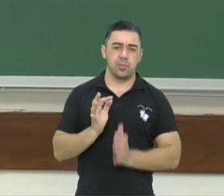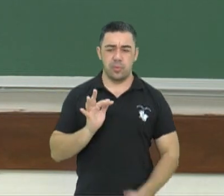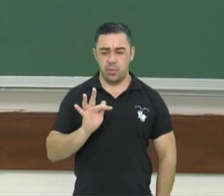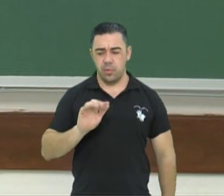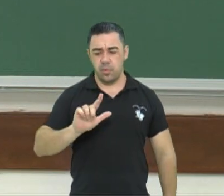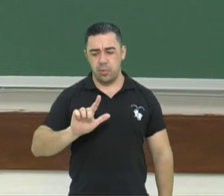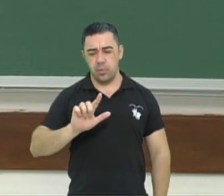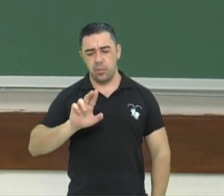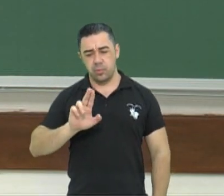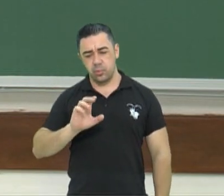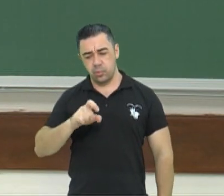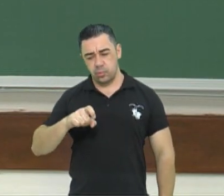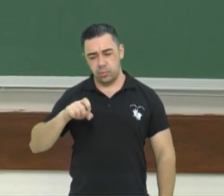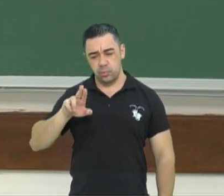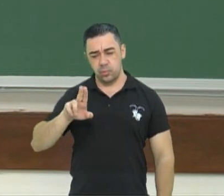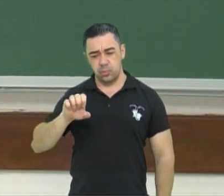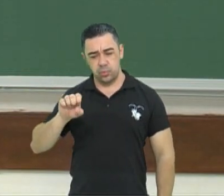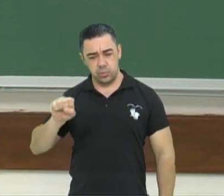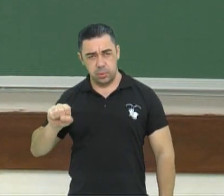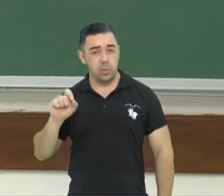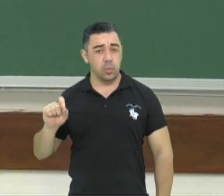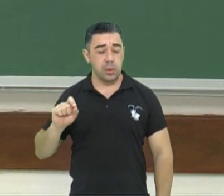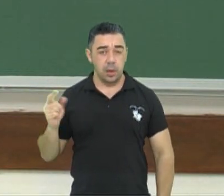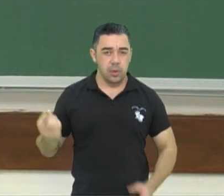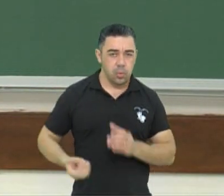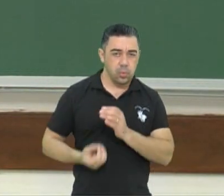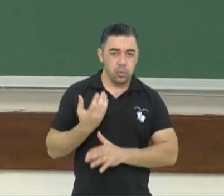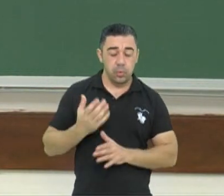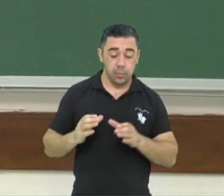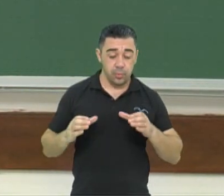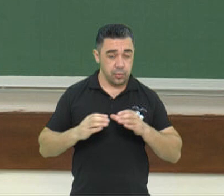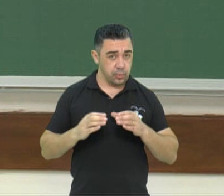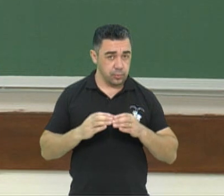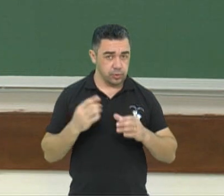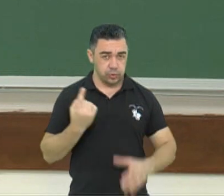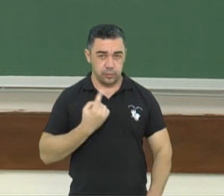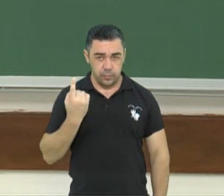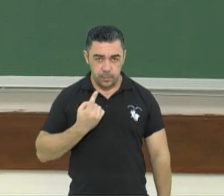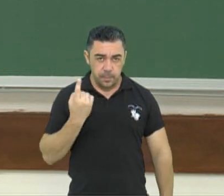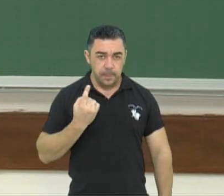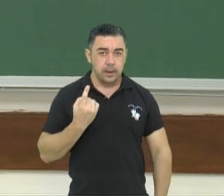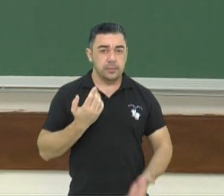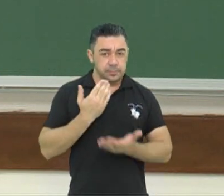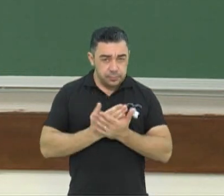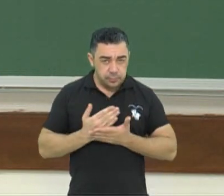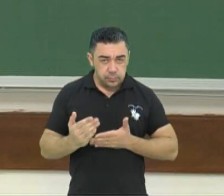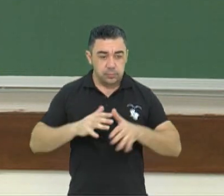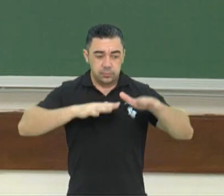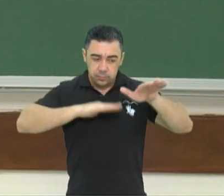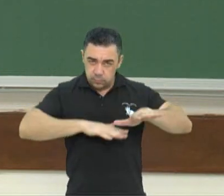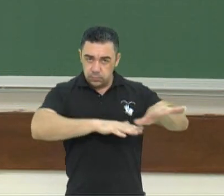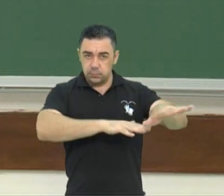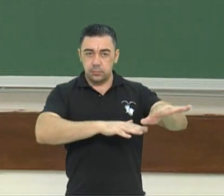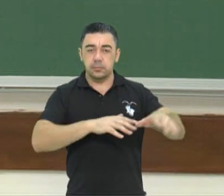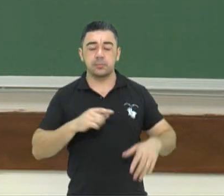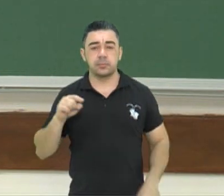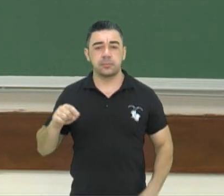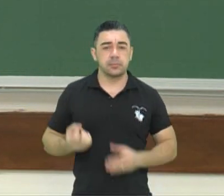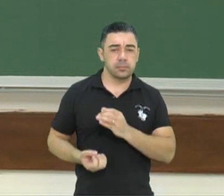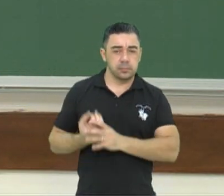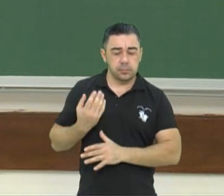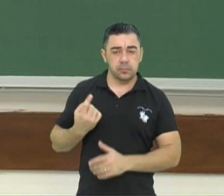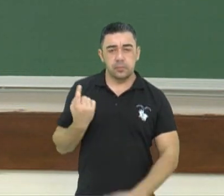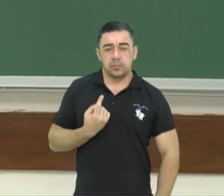Fluxus? Primeiramente, Fluxo ele surge como um grupo individual e ele vai se tornar um movimento também. Como surge o